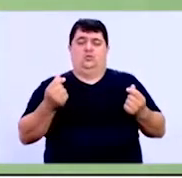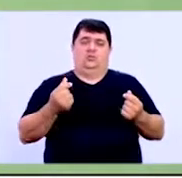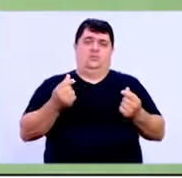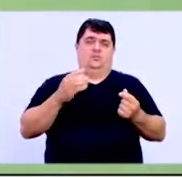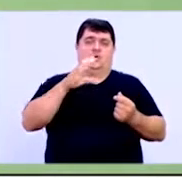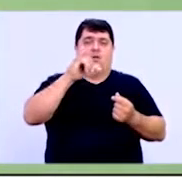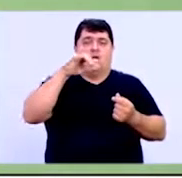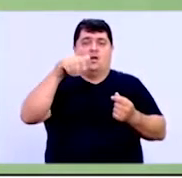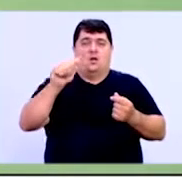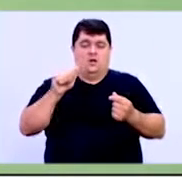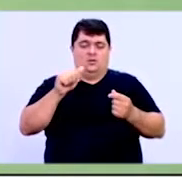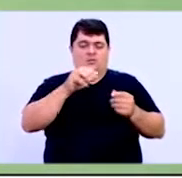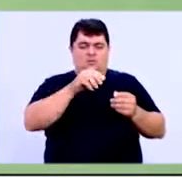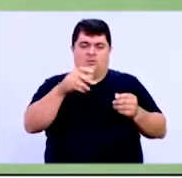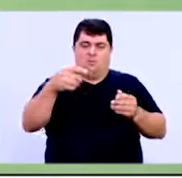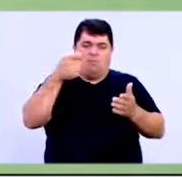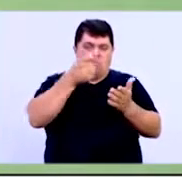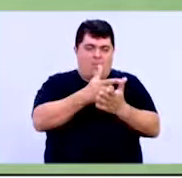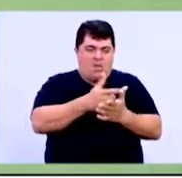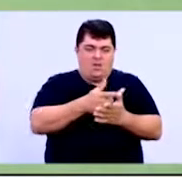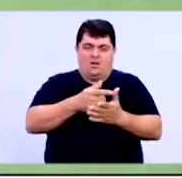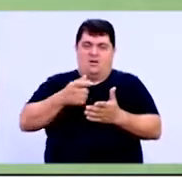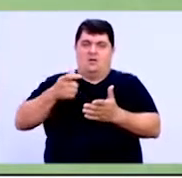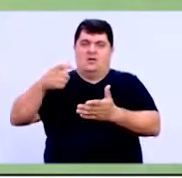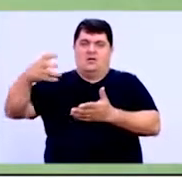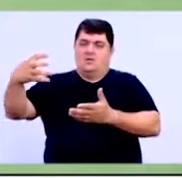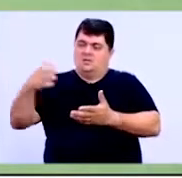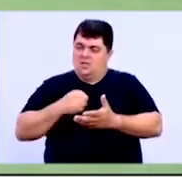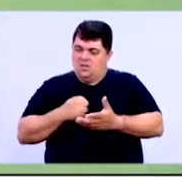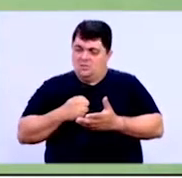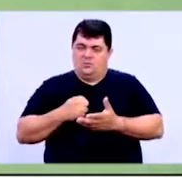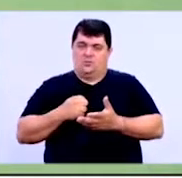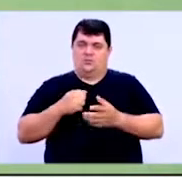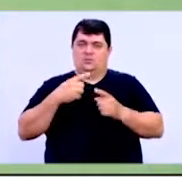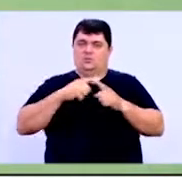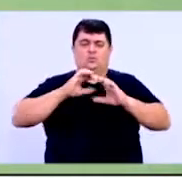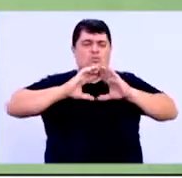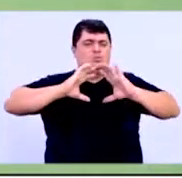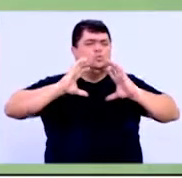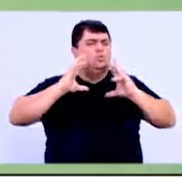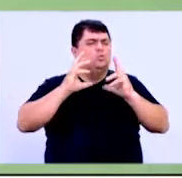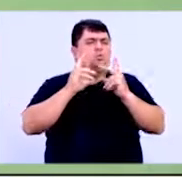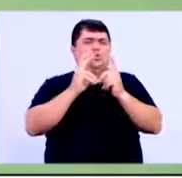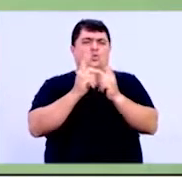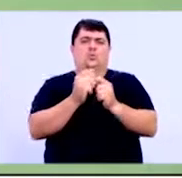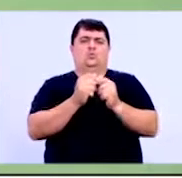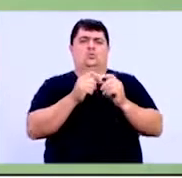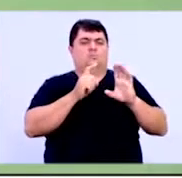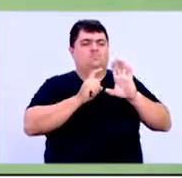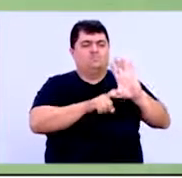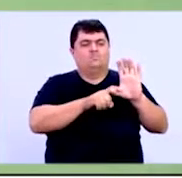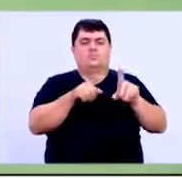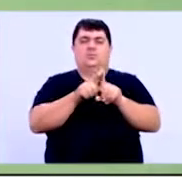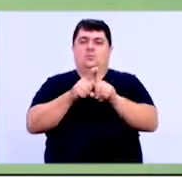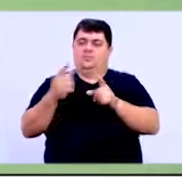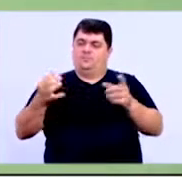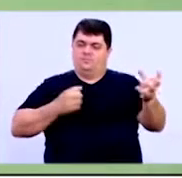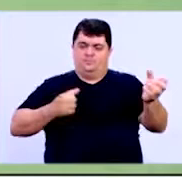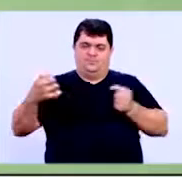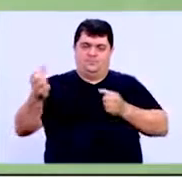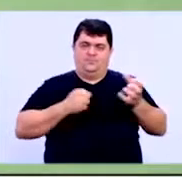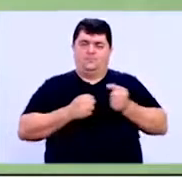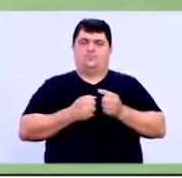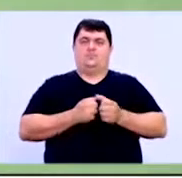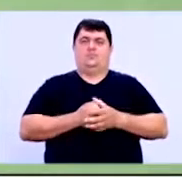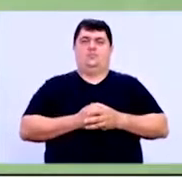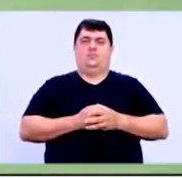caixa relacionadas aos diversos tipos de receitas e despesas. É interessante que quando eu